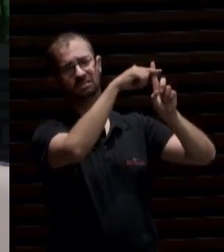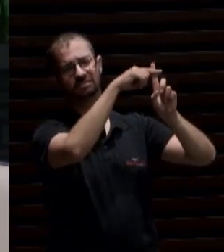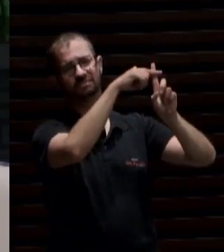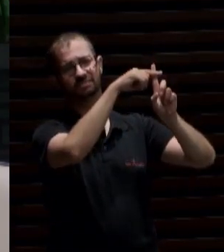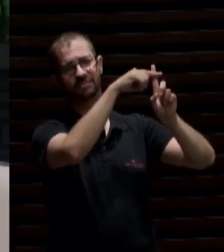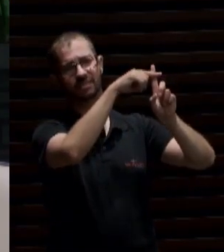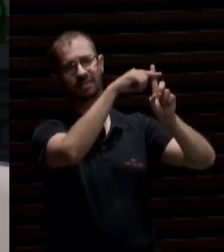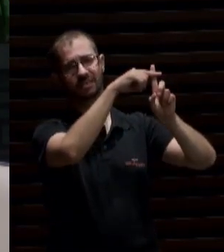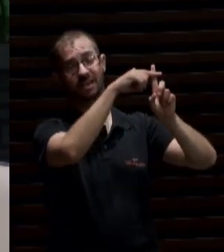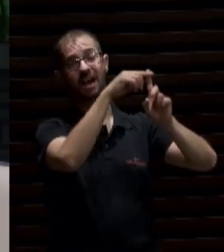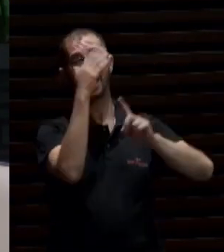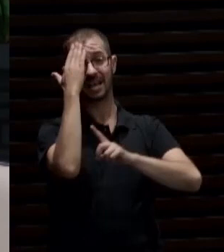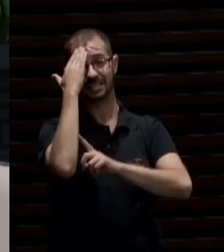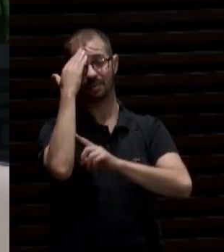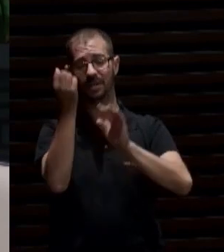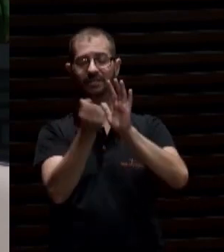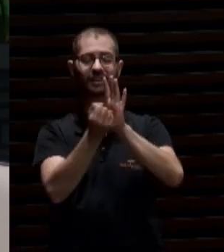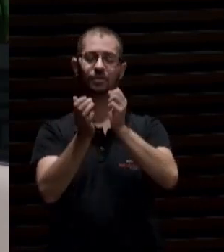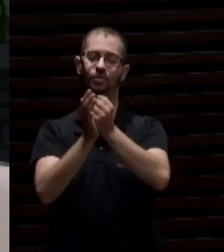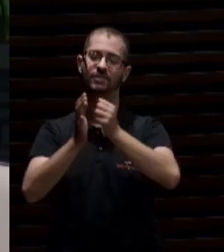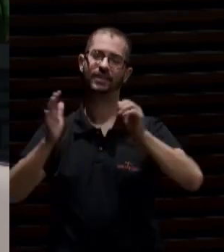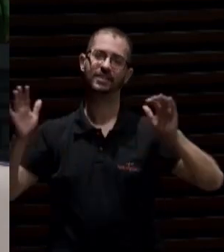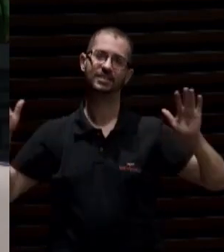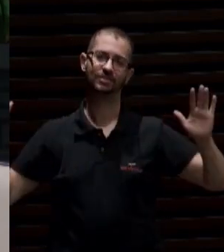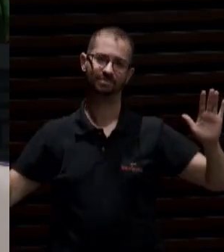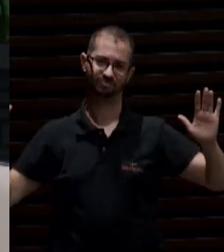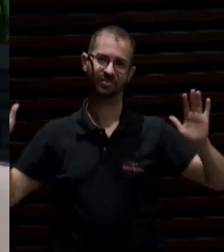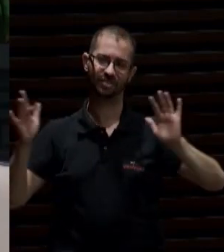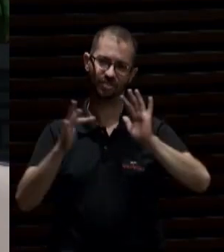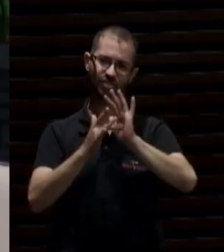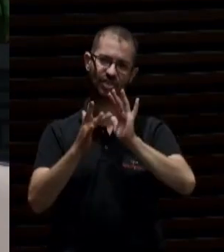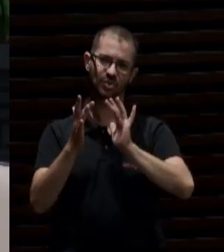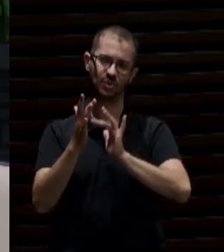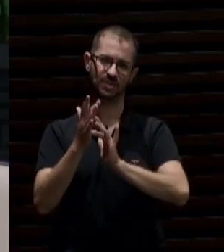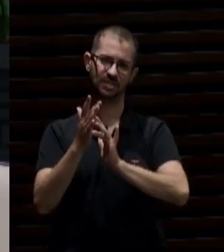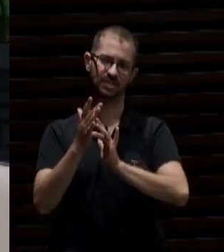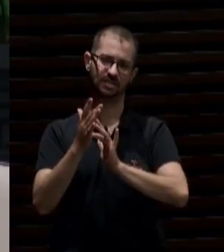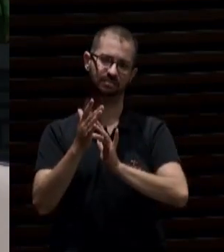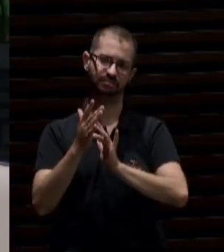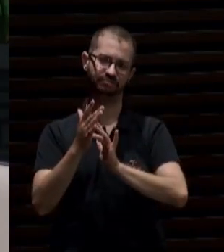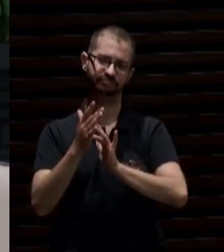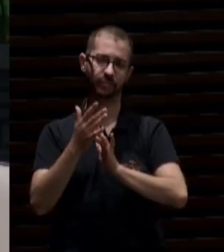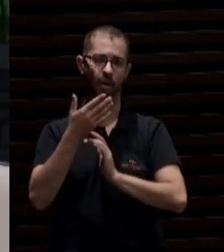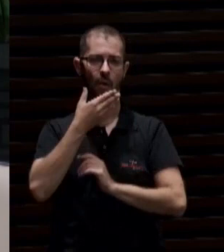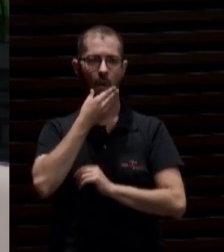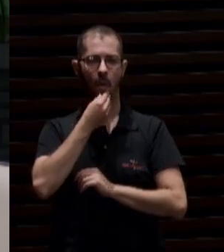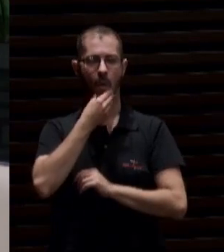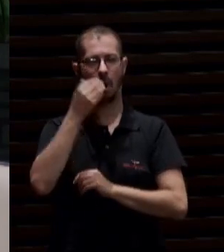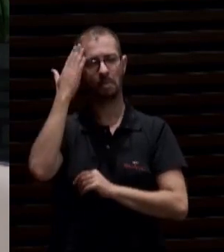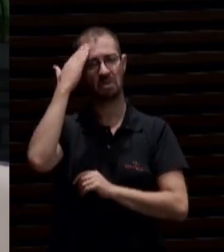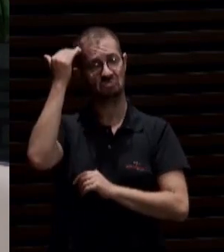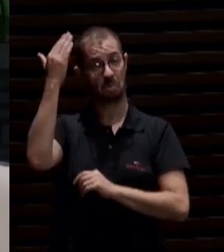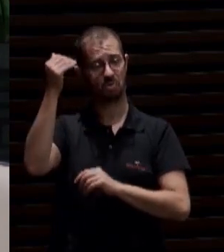A saber, a crucificação de Jesus Cristo. Paul Washer, ele, em alguma de suas